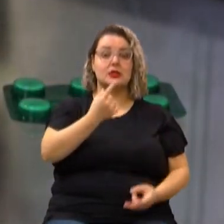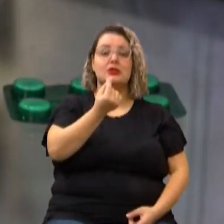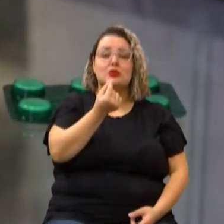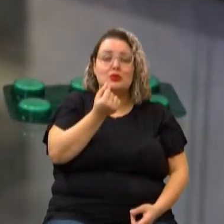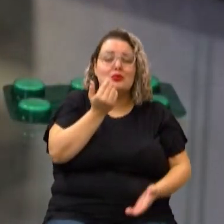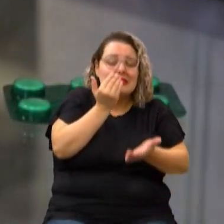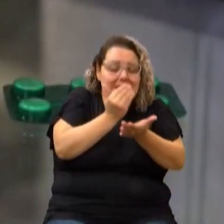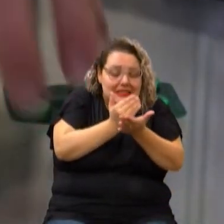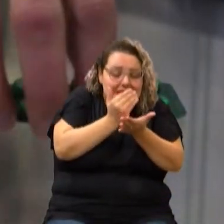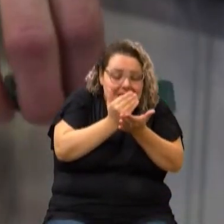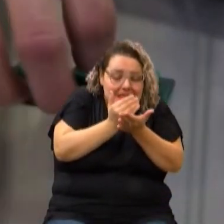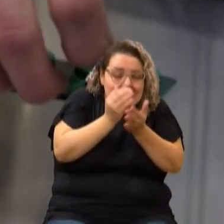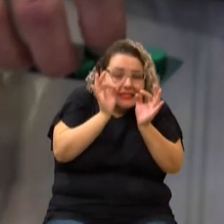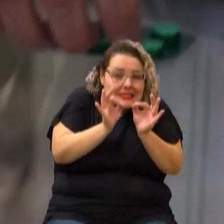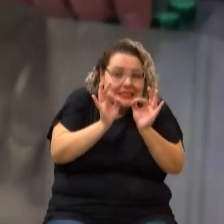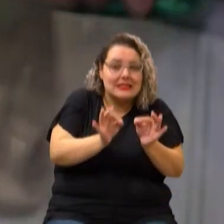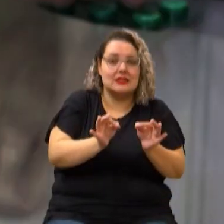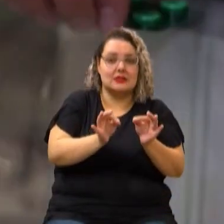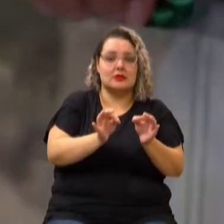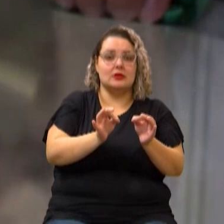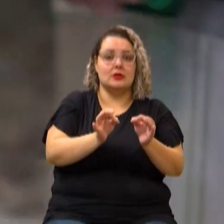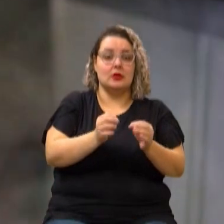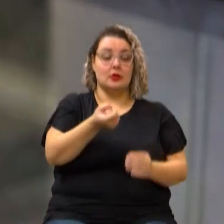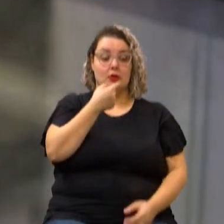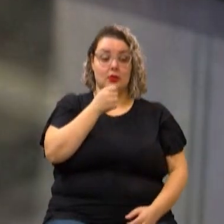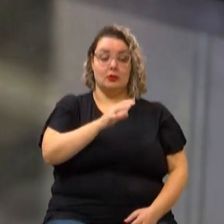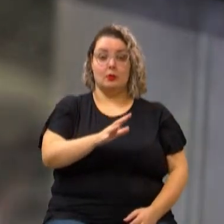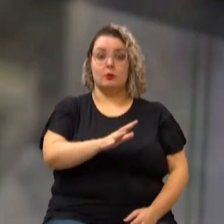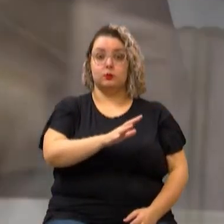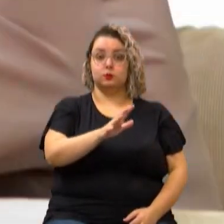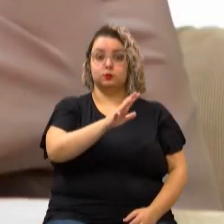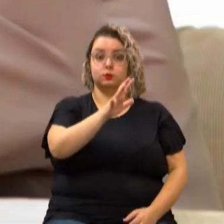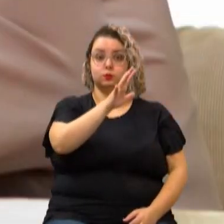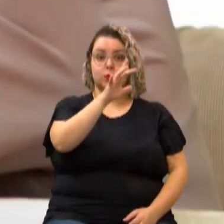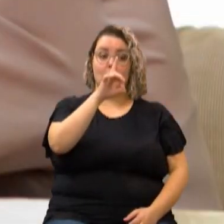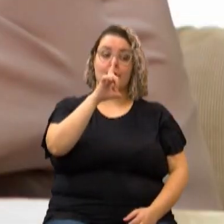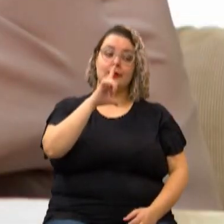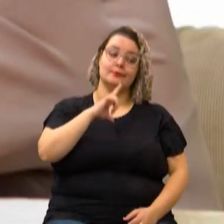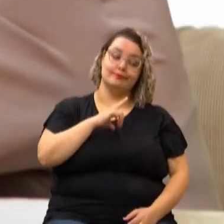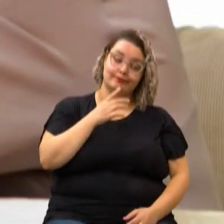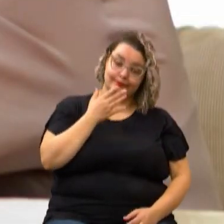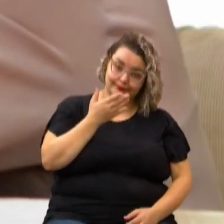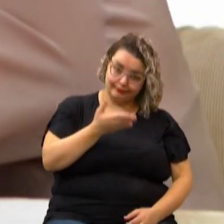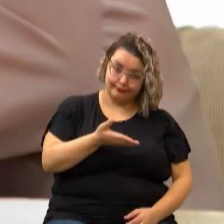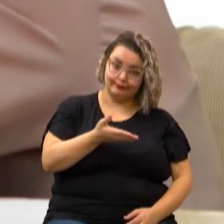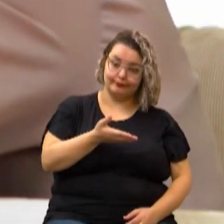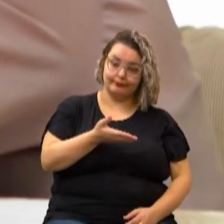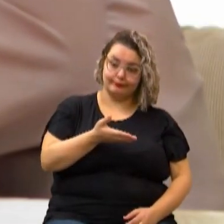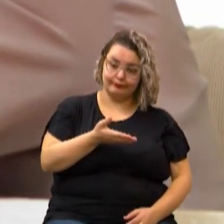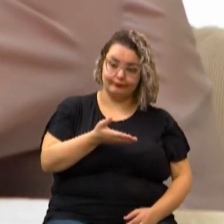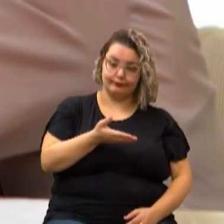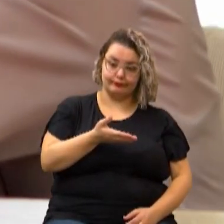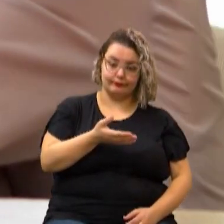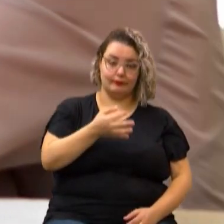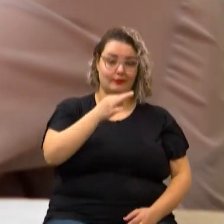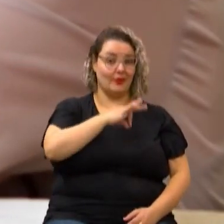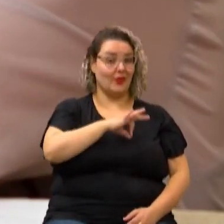quem também? Para o governo, para o SUS. Então é uma bola de neve, de fato, esse